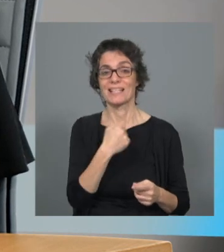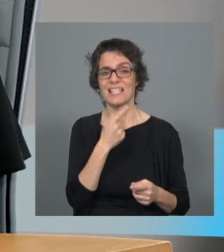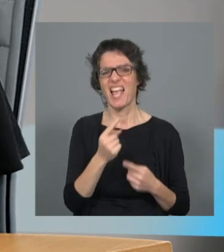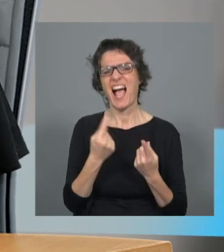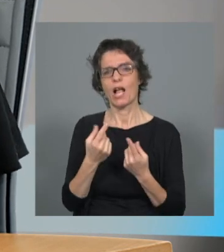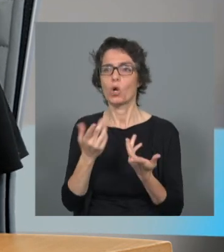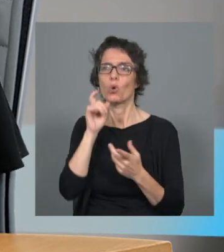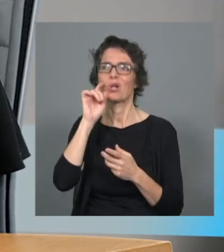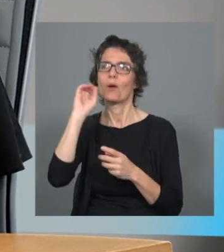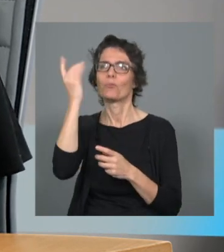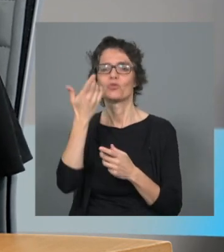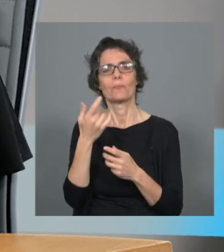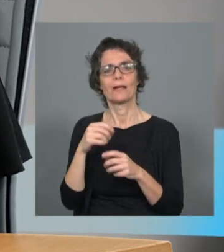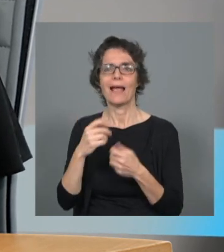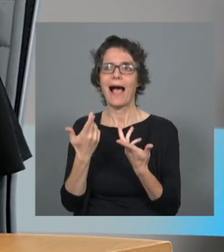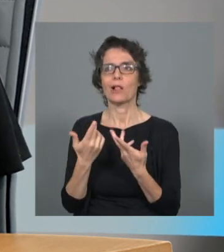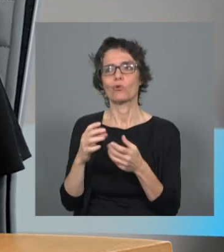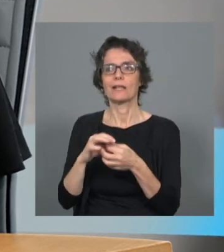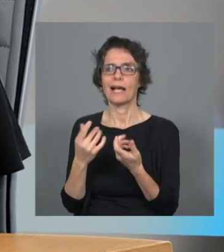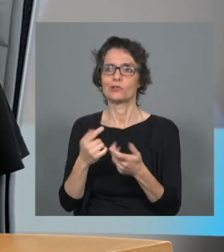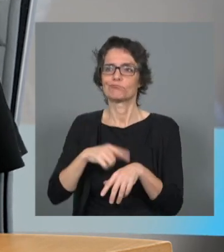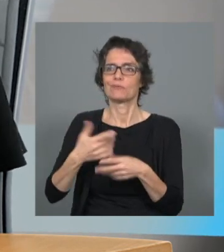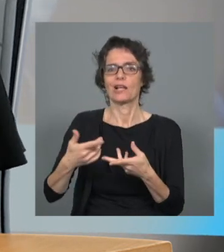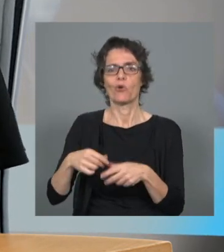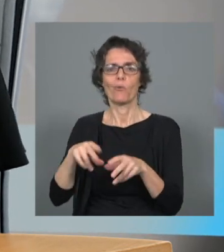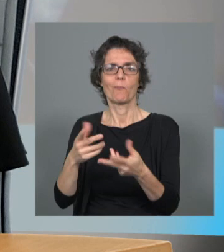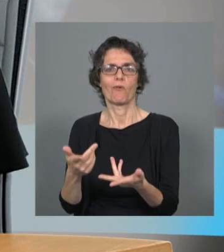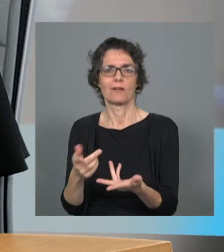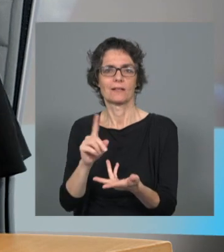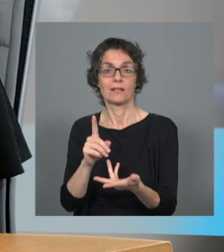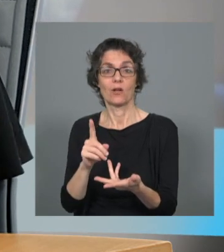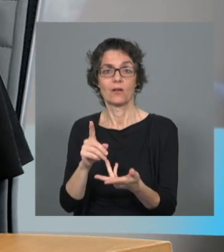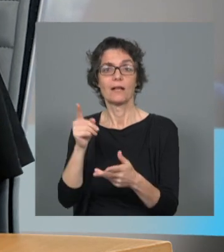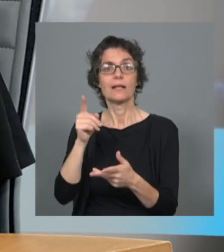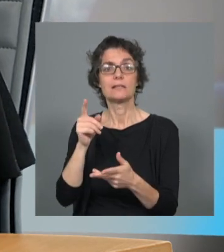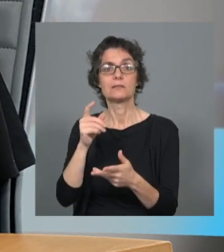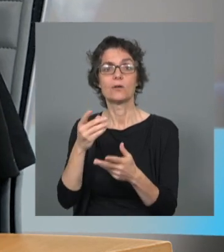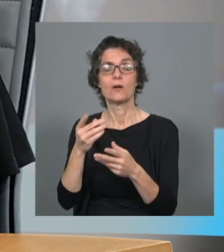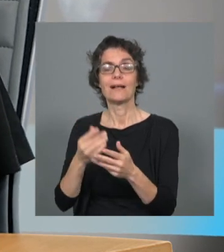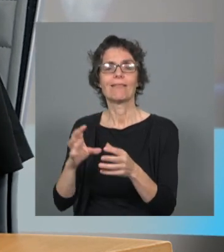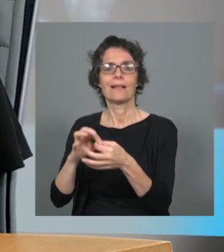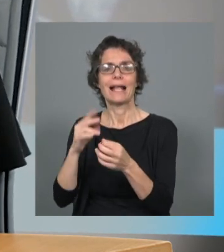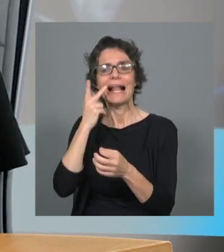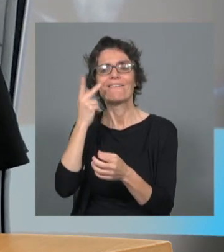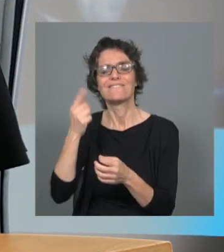de moda, é um problema de subsistência e de qualidade também da